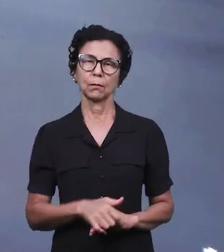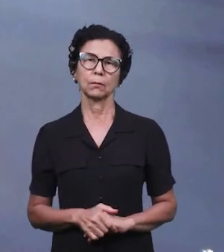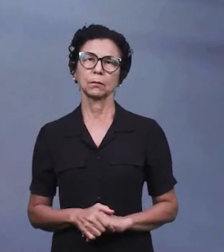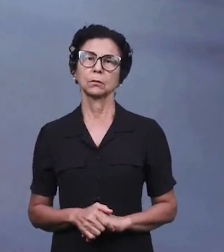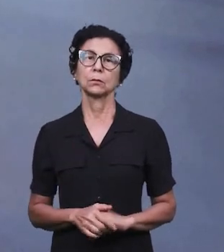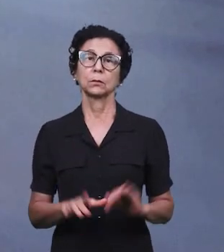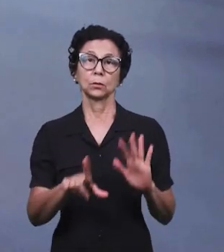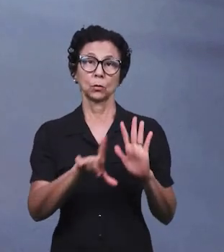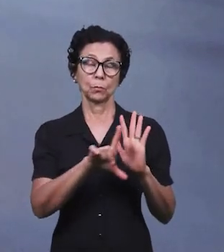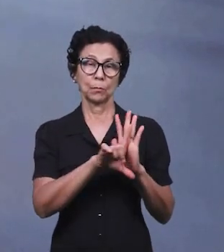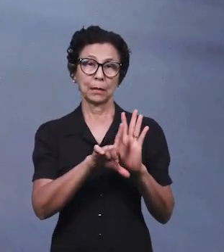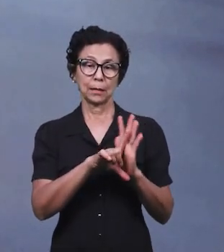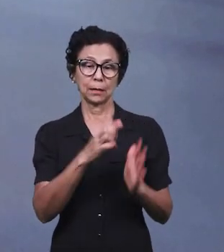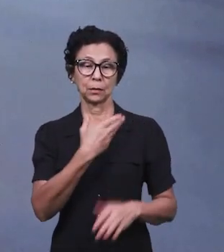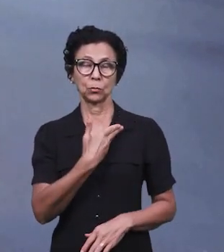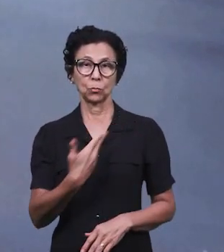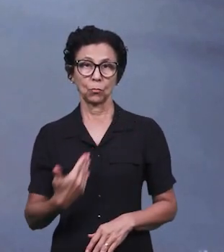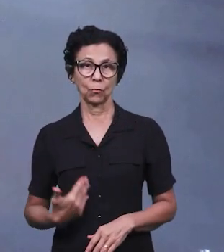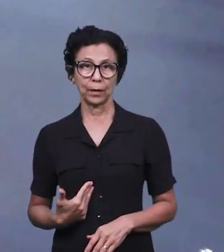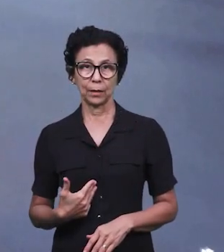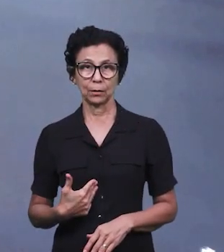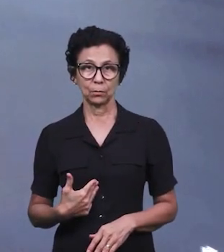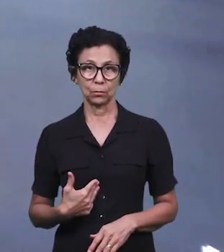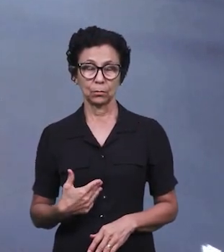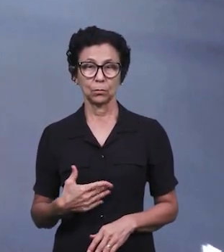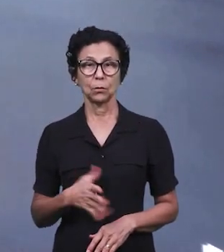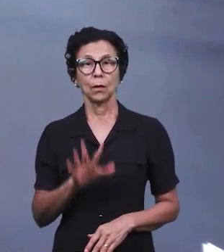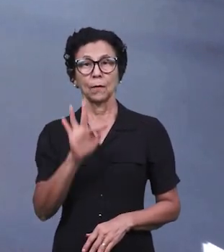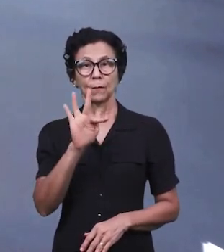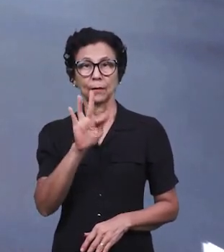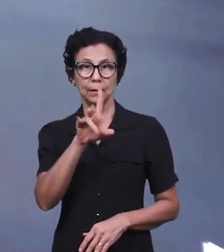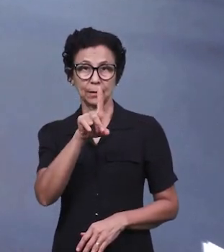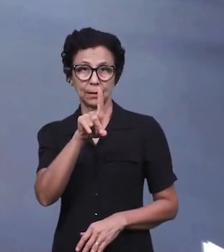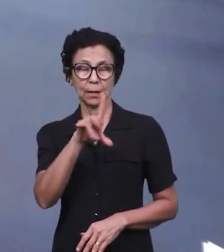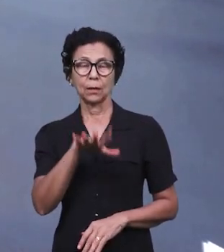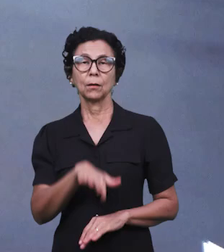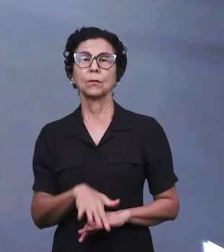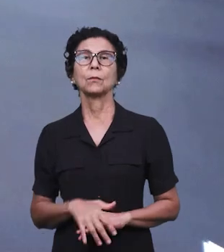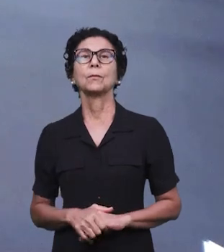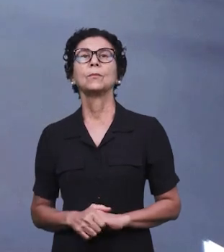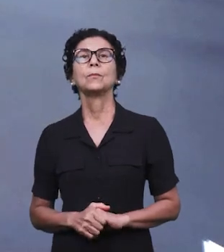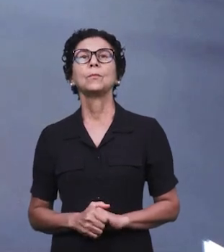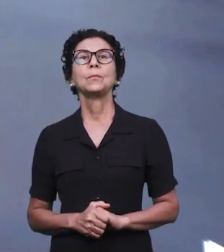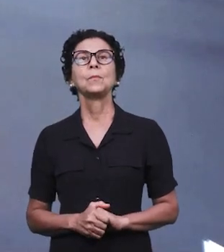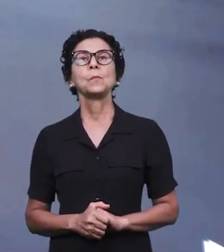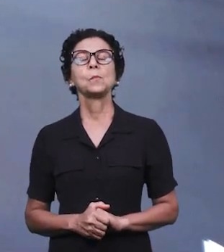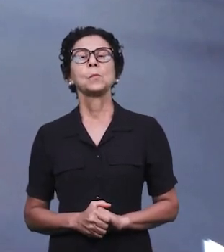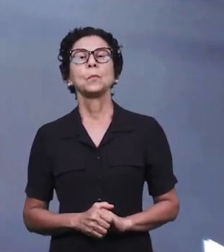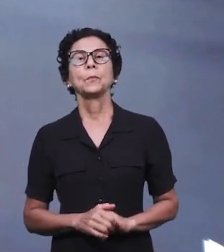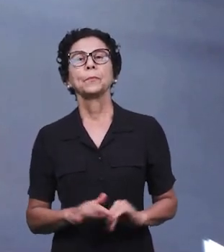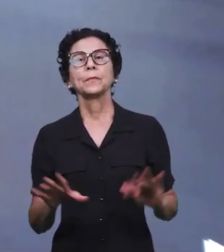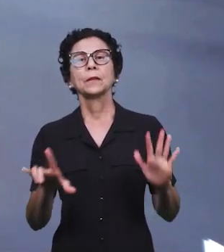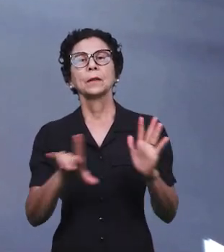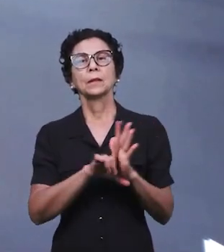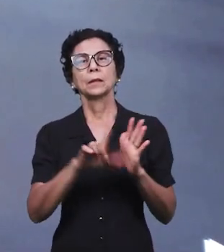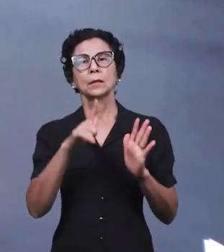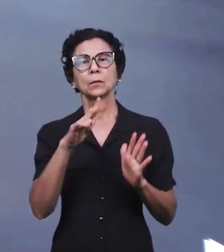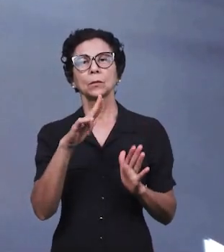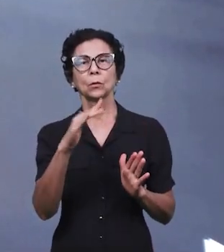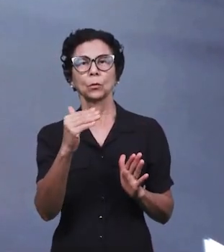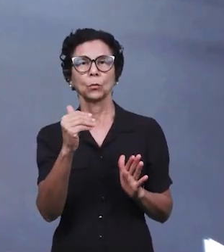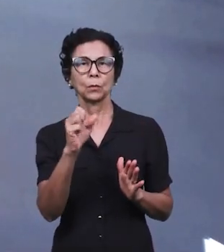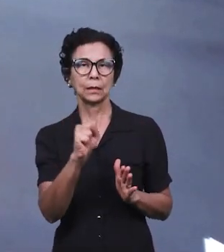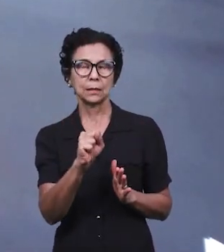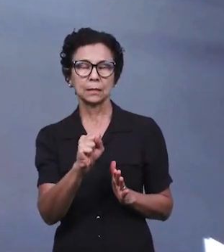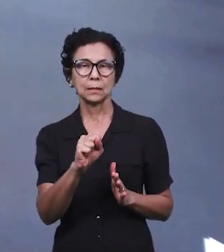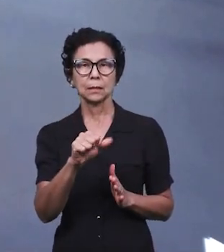lei federal, que é uma lei que é apelidada de Lei Lucas, que é a